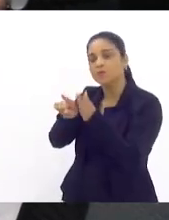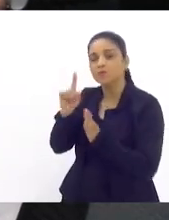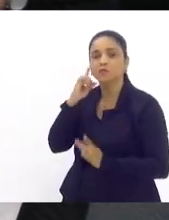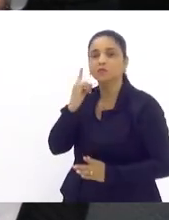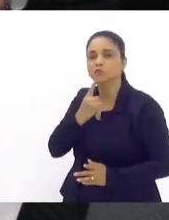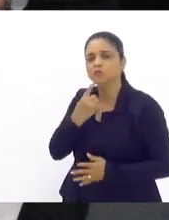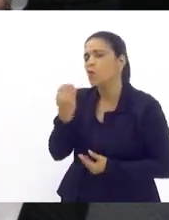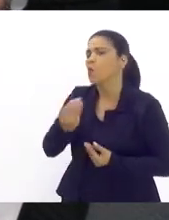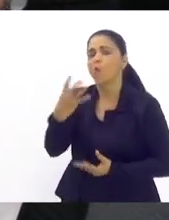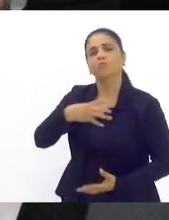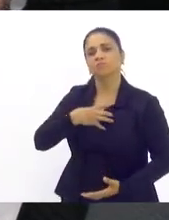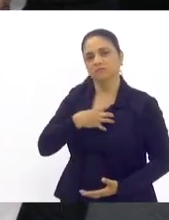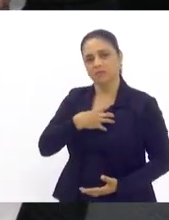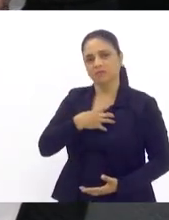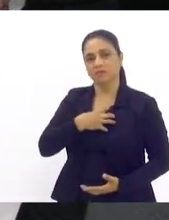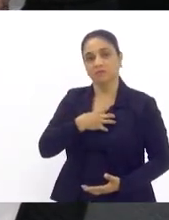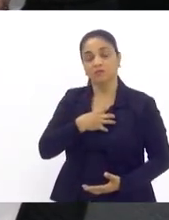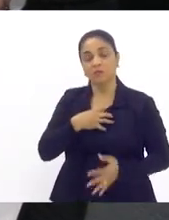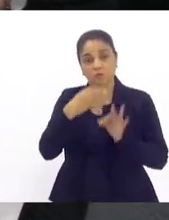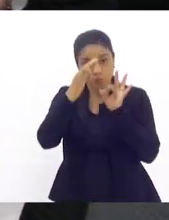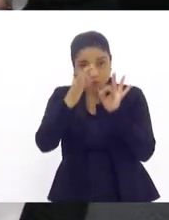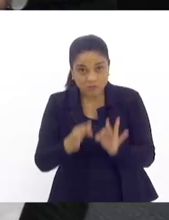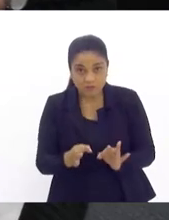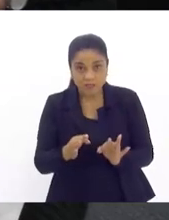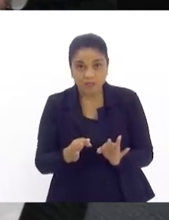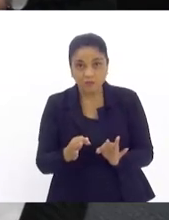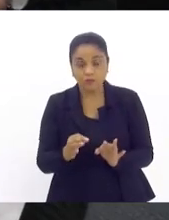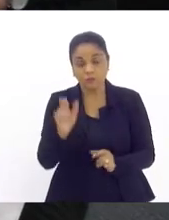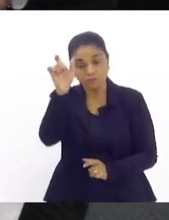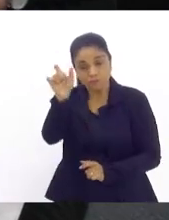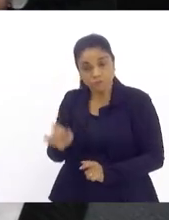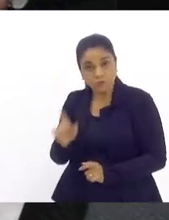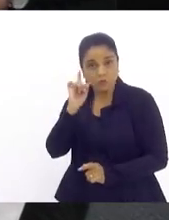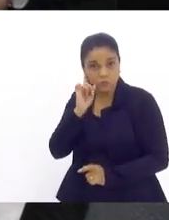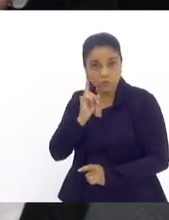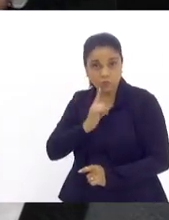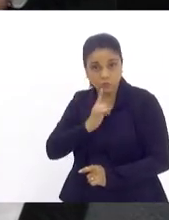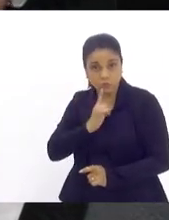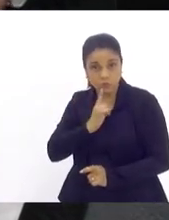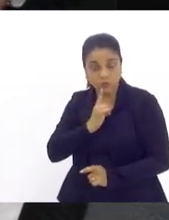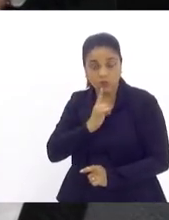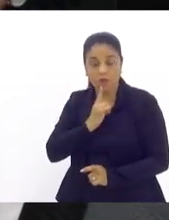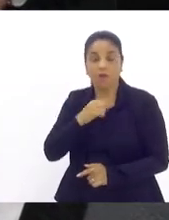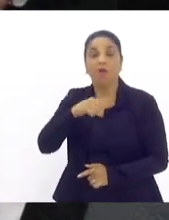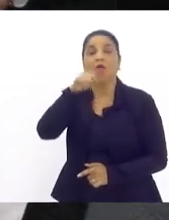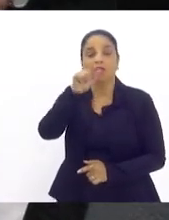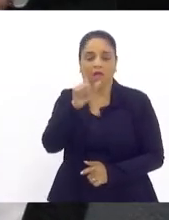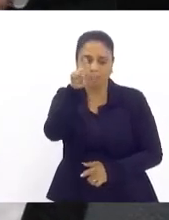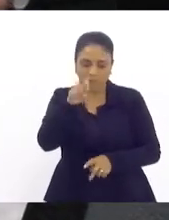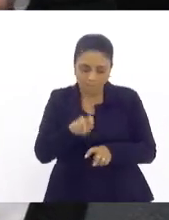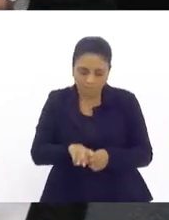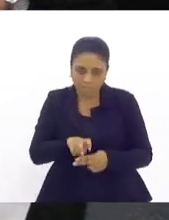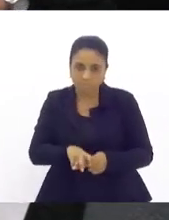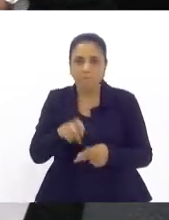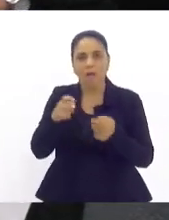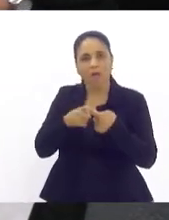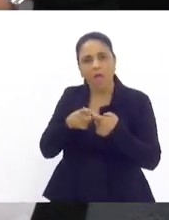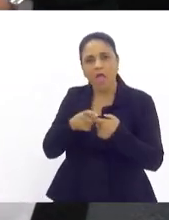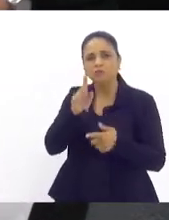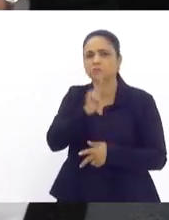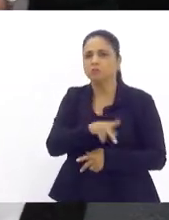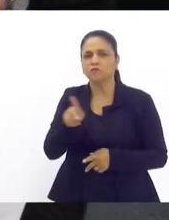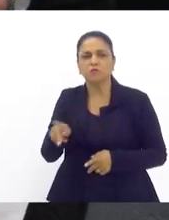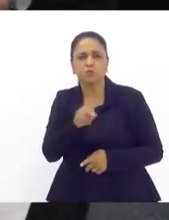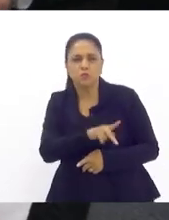o ideal para uma pessoa surda é que a própria pessoa que esteja atendendo, o médico, a médica, o professor,